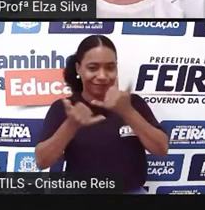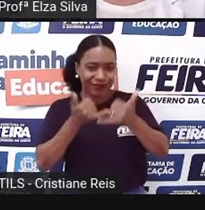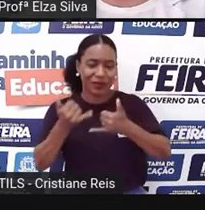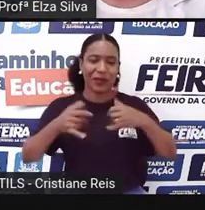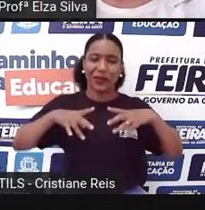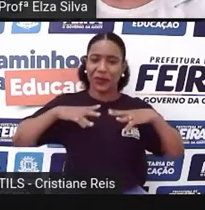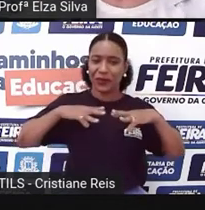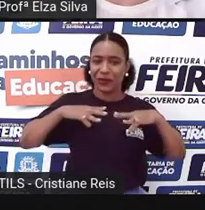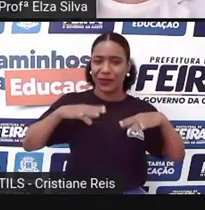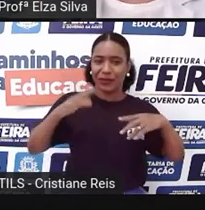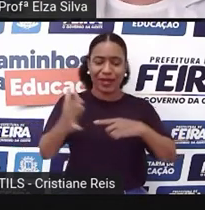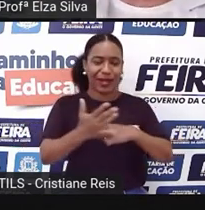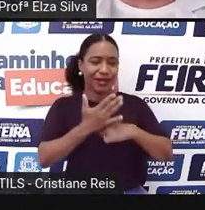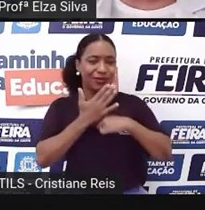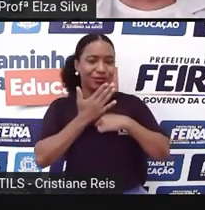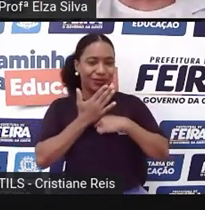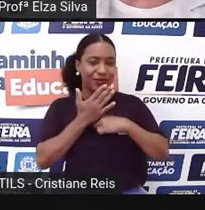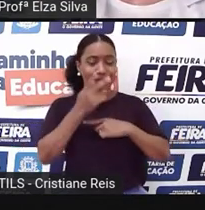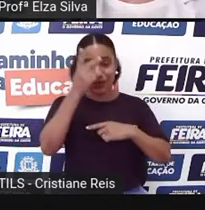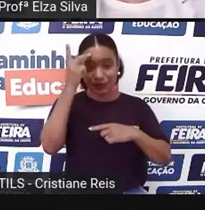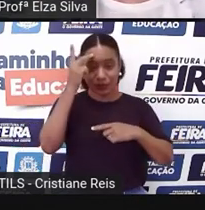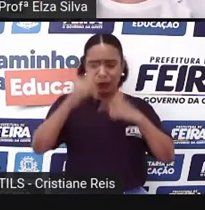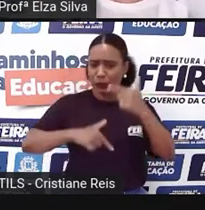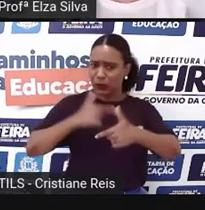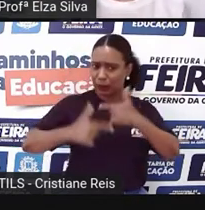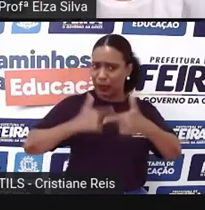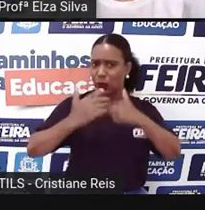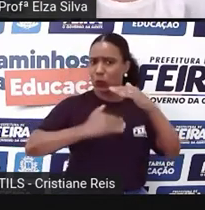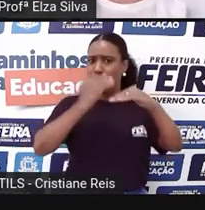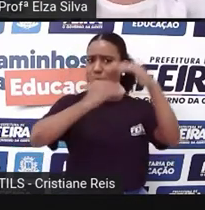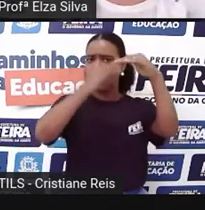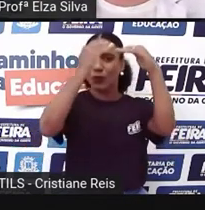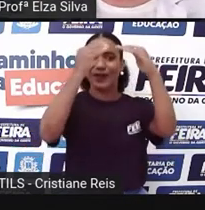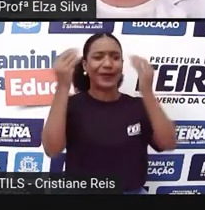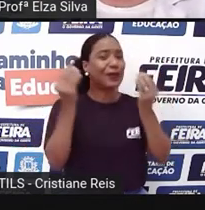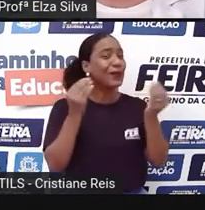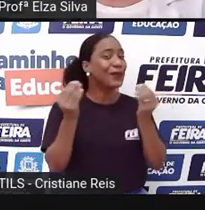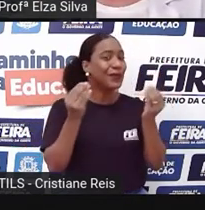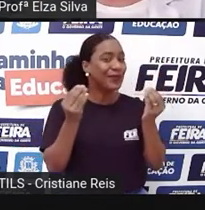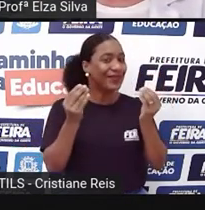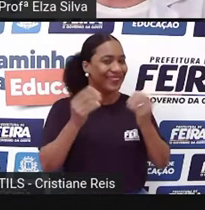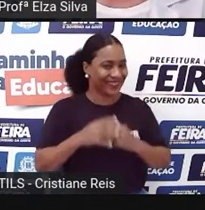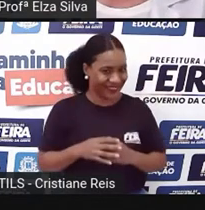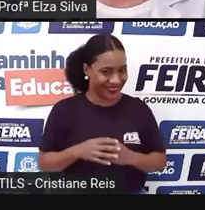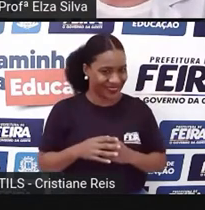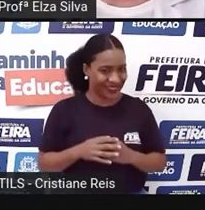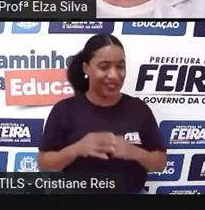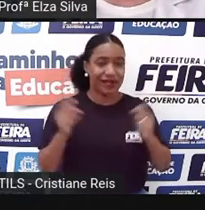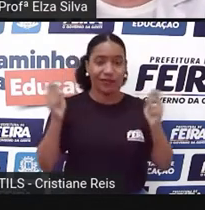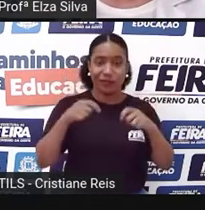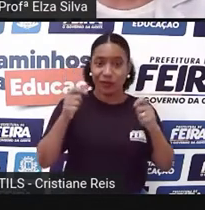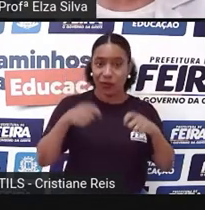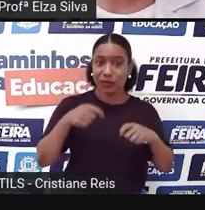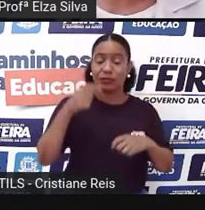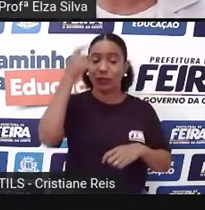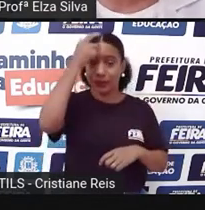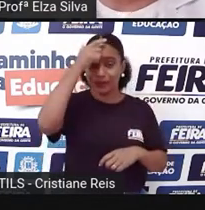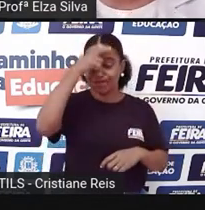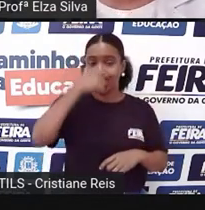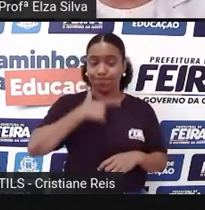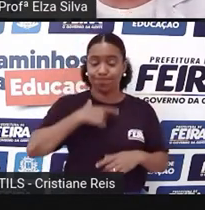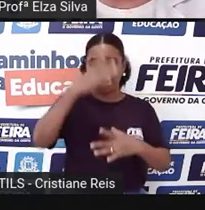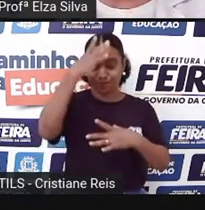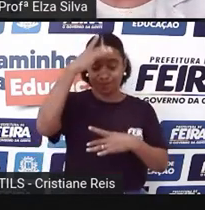sucesso profissional. De que maneira os hobbies eles podem indicar traços de caráter valiosos?